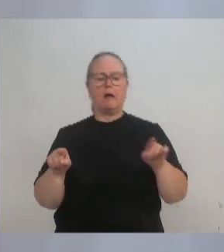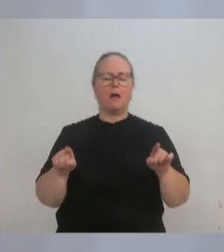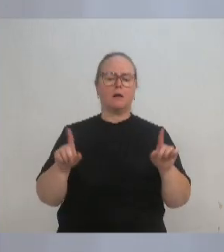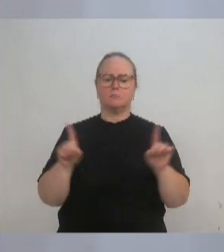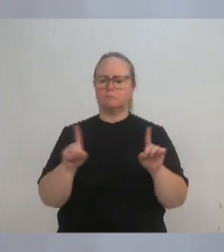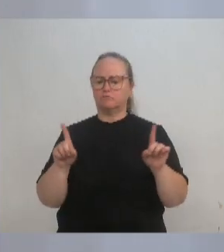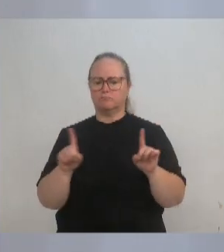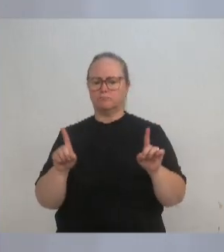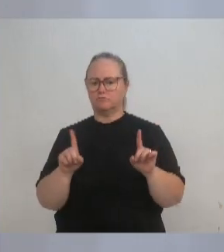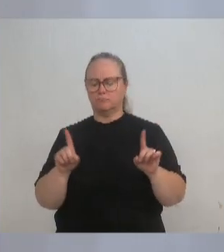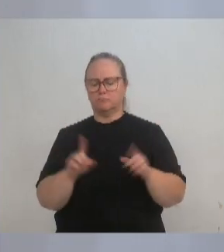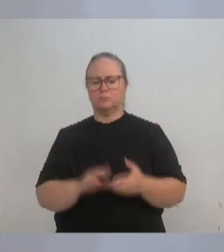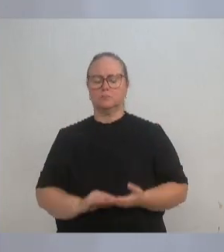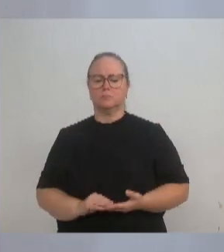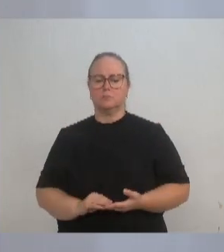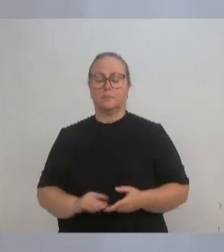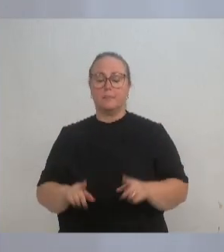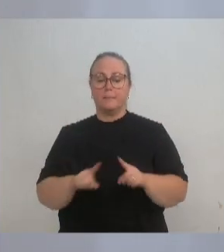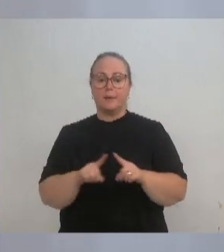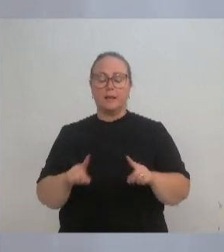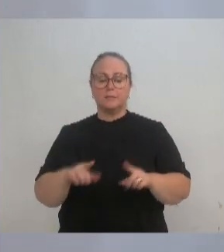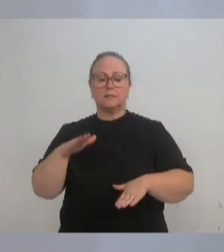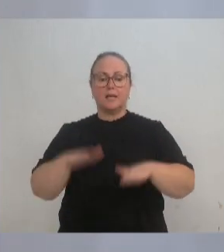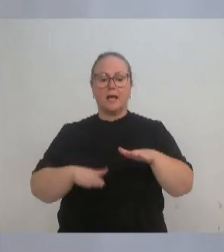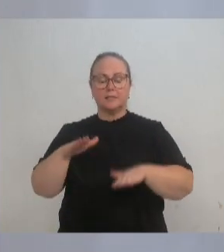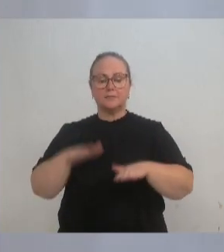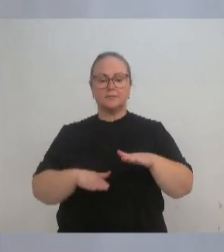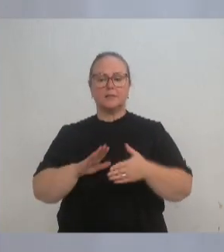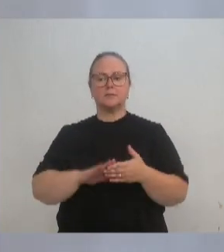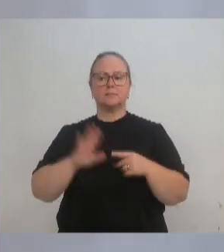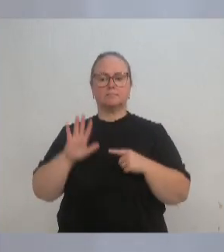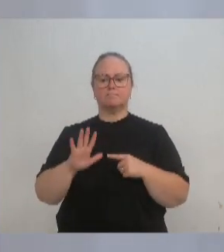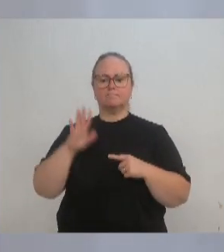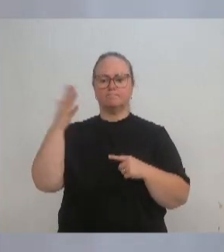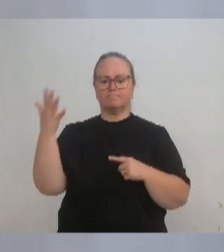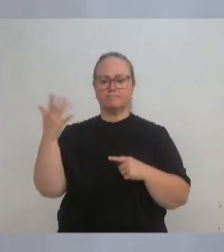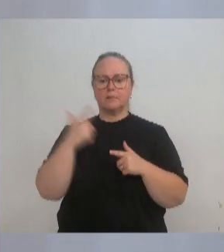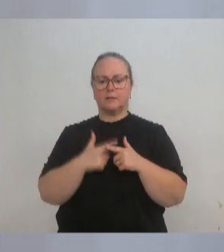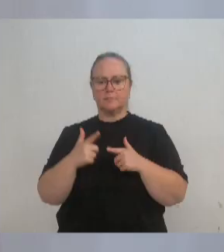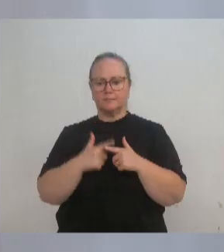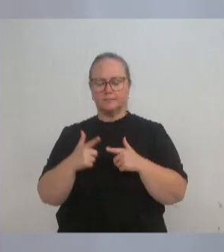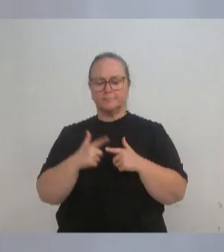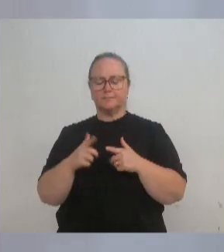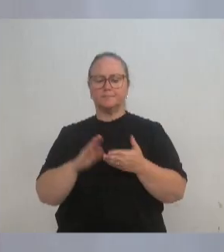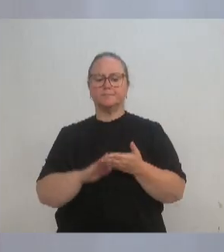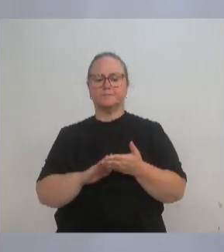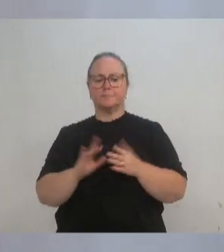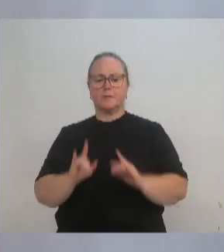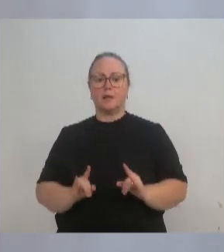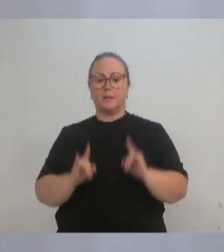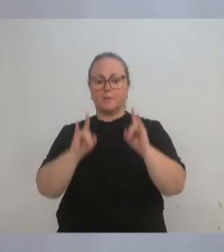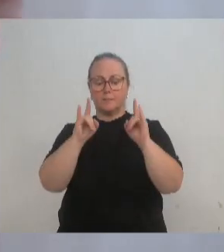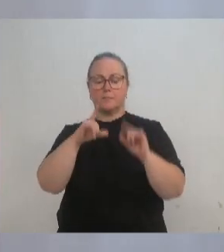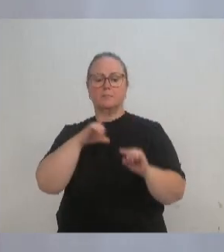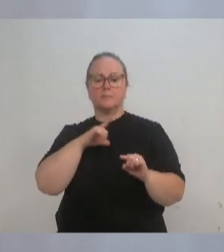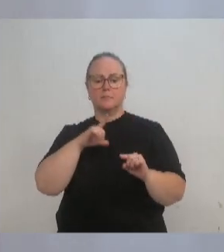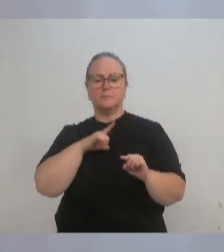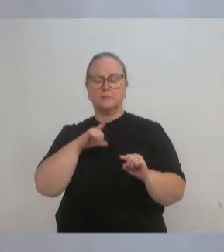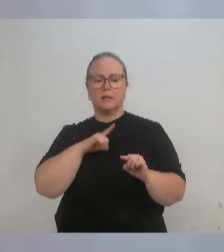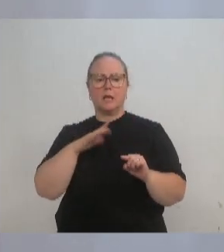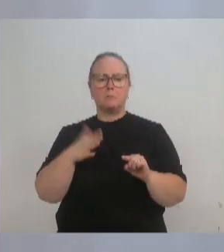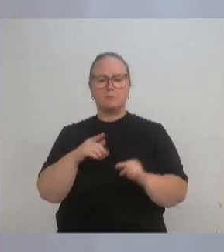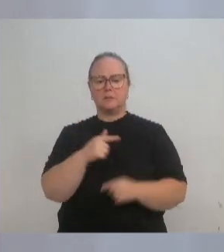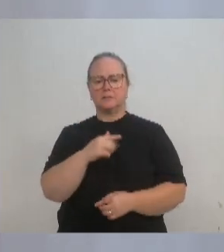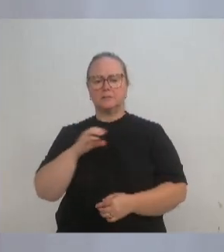vezes acontecem situações que num determinado prédio tem os apartamentos que uma média de R$700